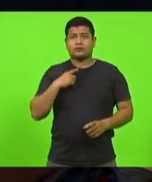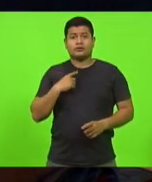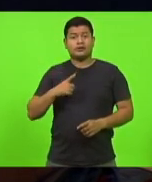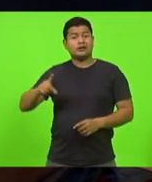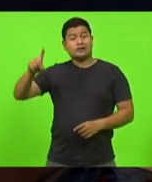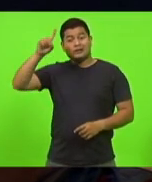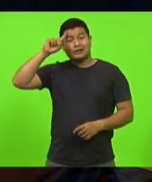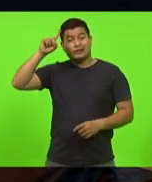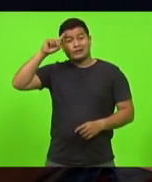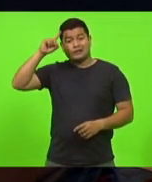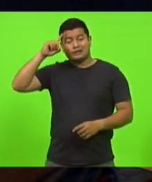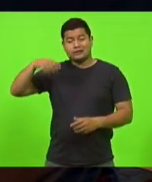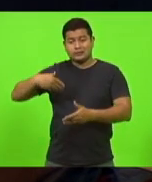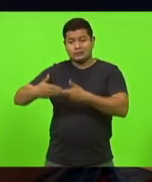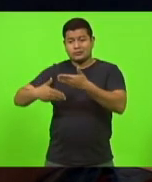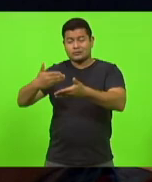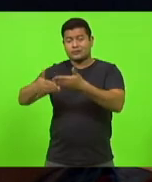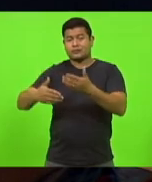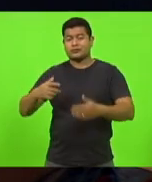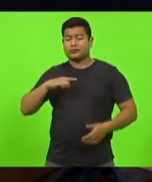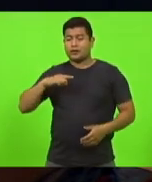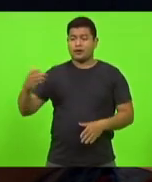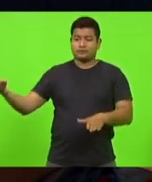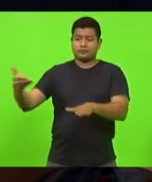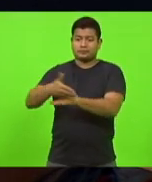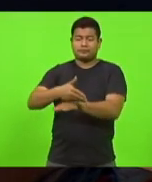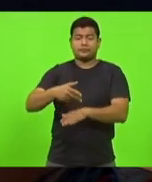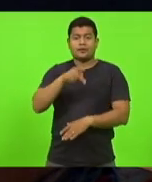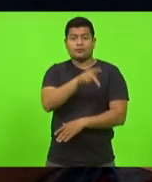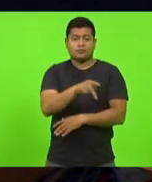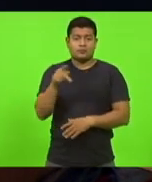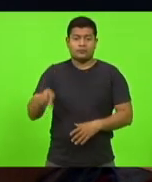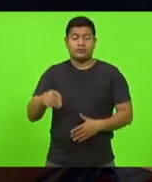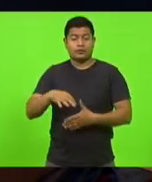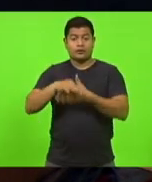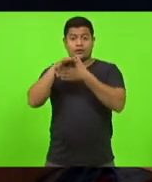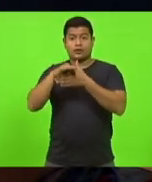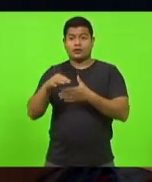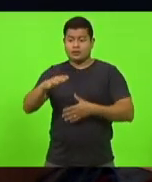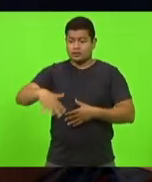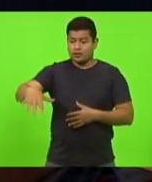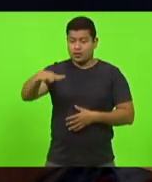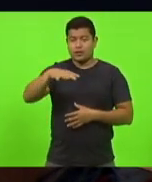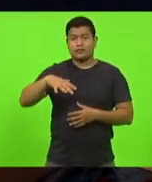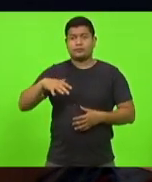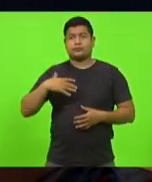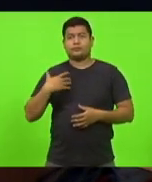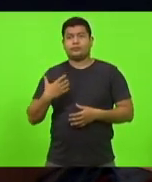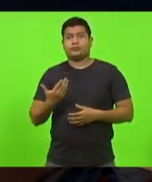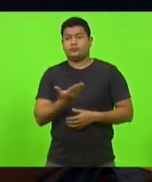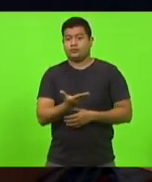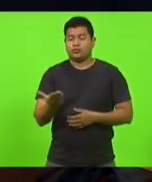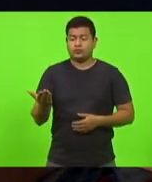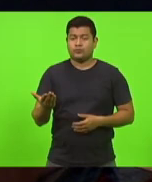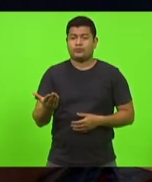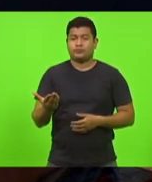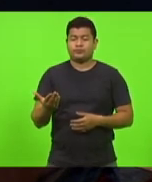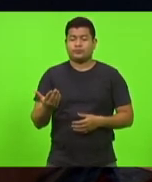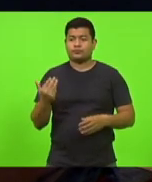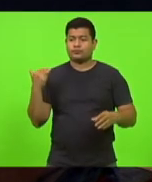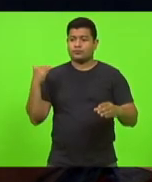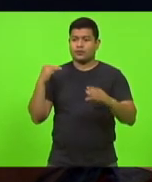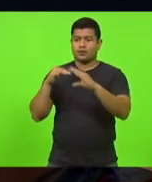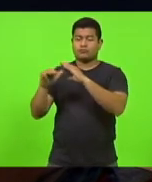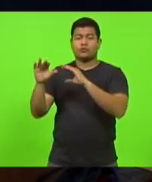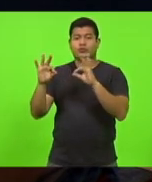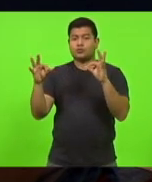diariamente professores, lideranças do segmento, e levamos isso para o governo,